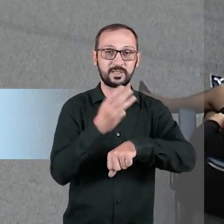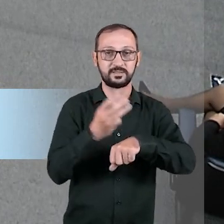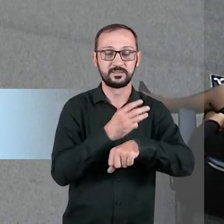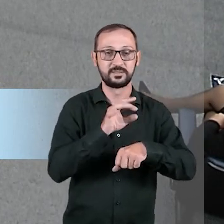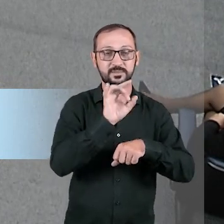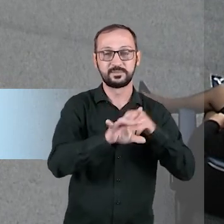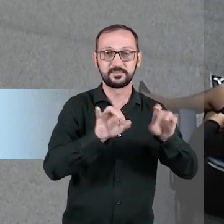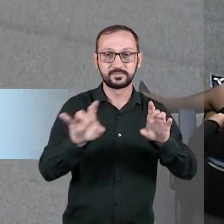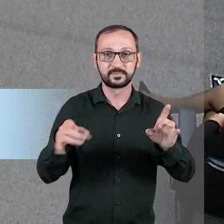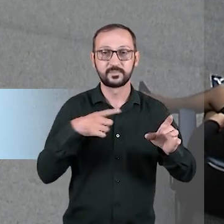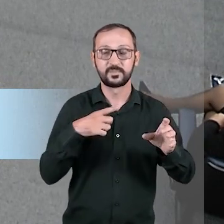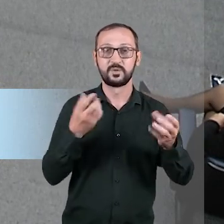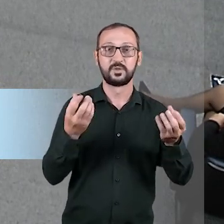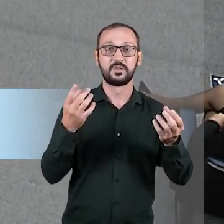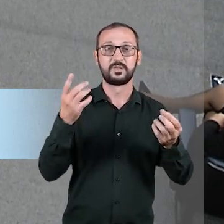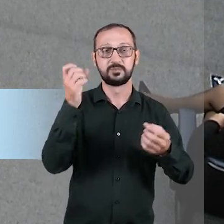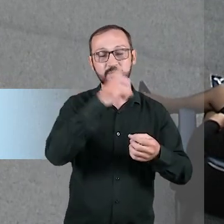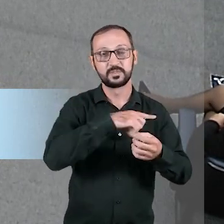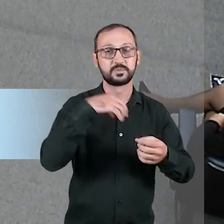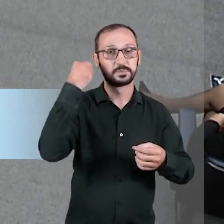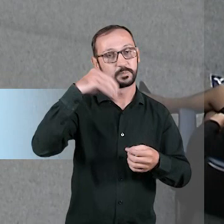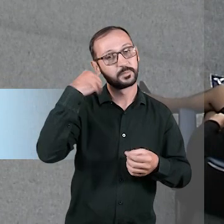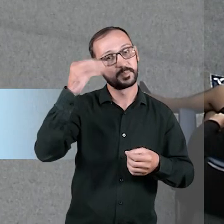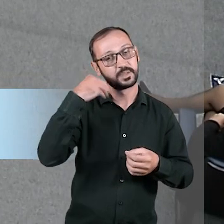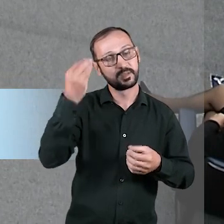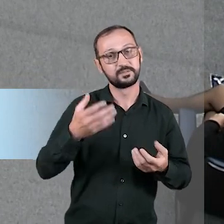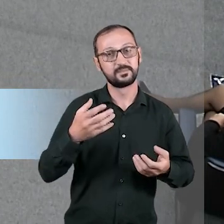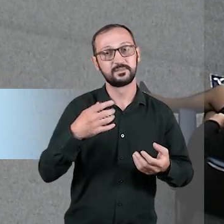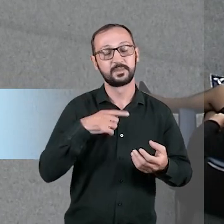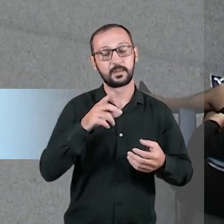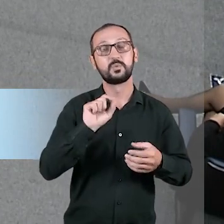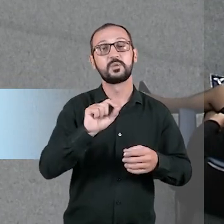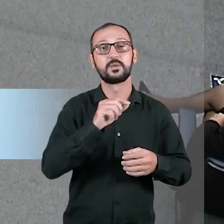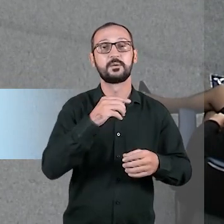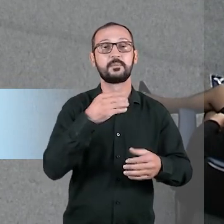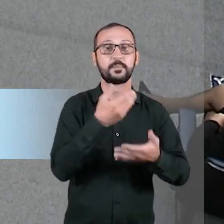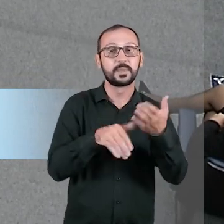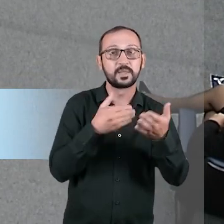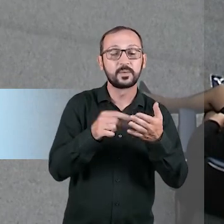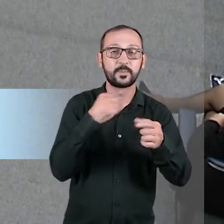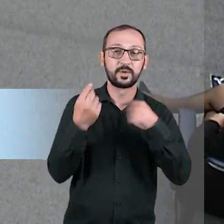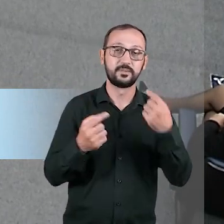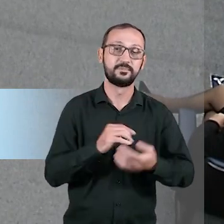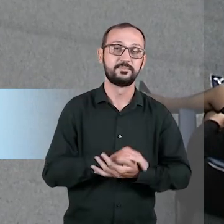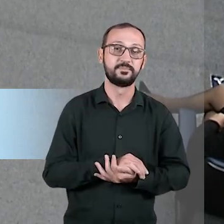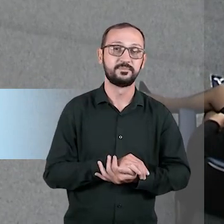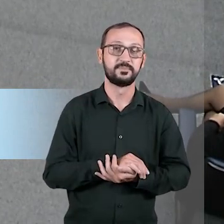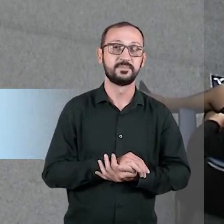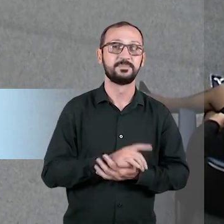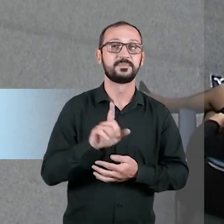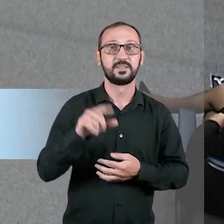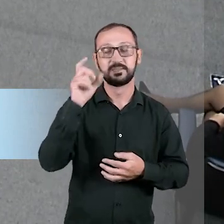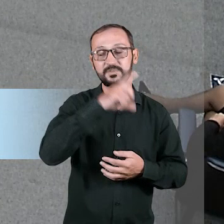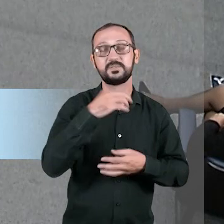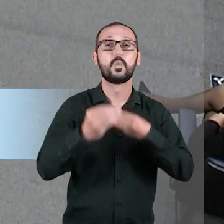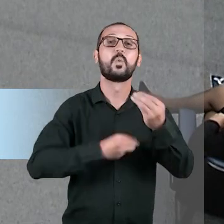WhatsApp, cada um coloca, né, a sua experiência diante de uma perda, e aí vai trabalhando. Só que